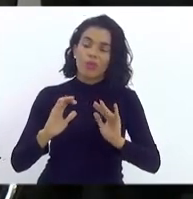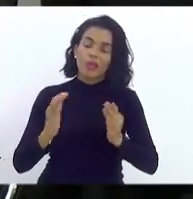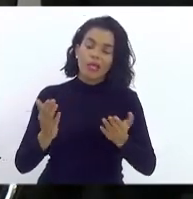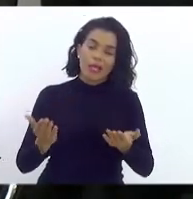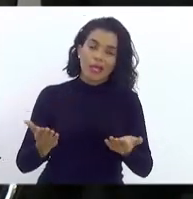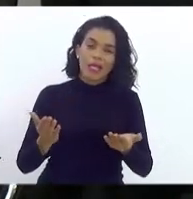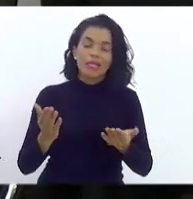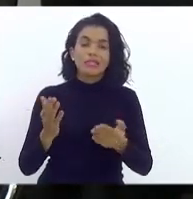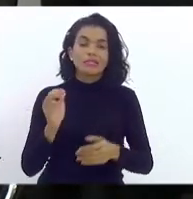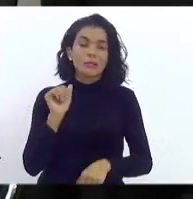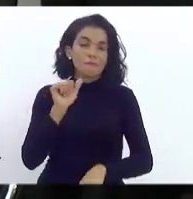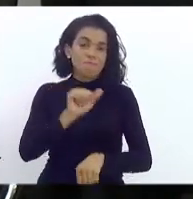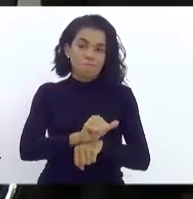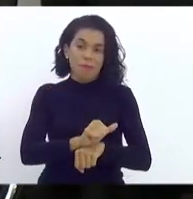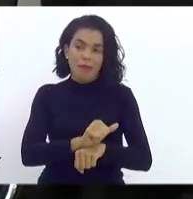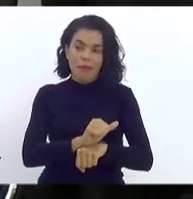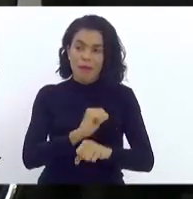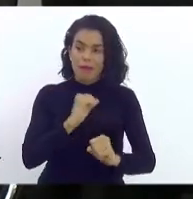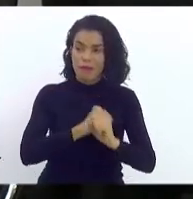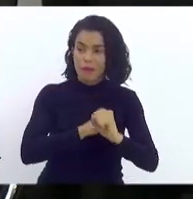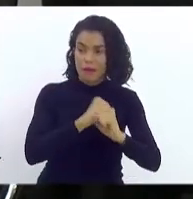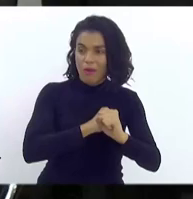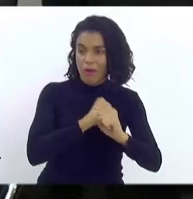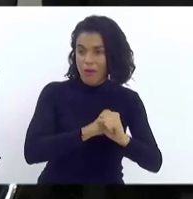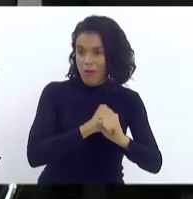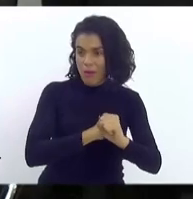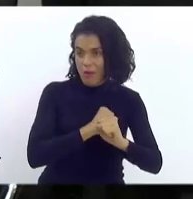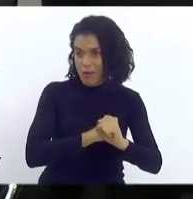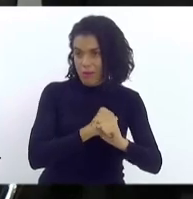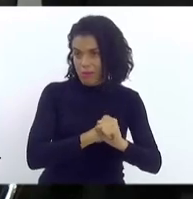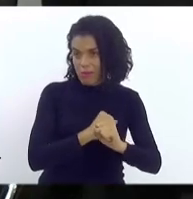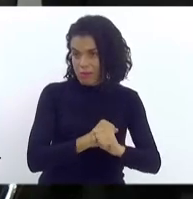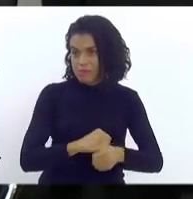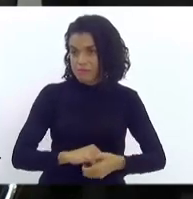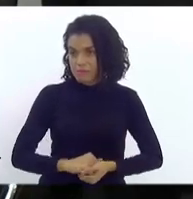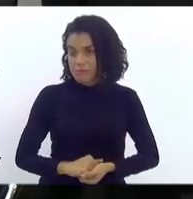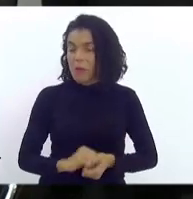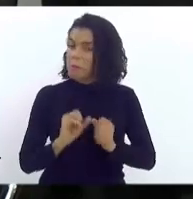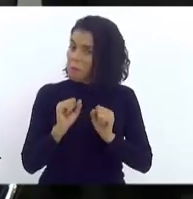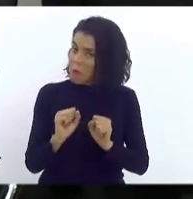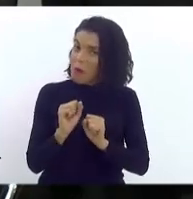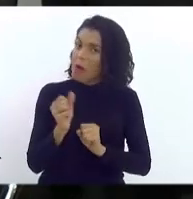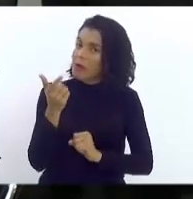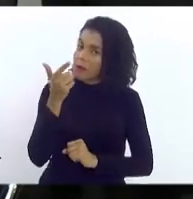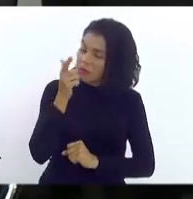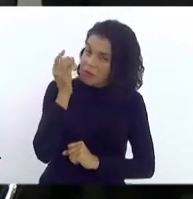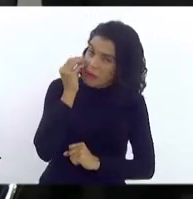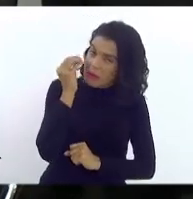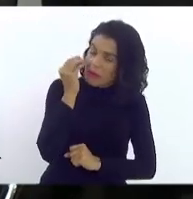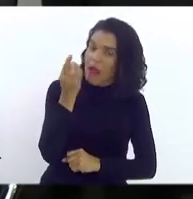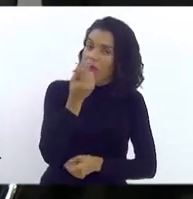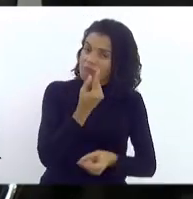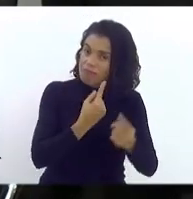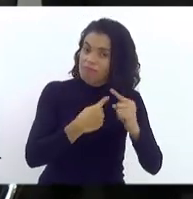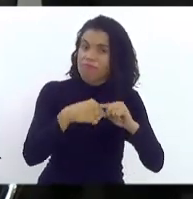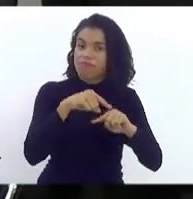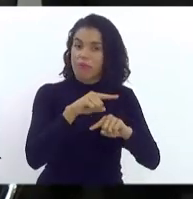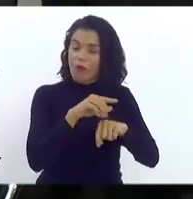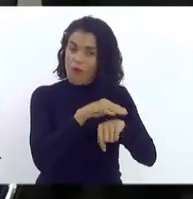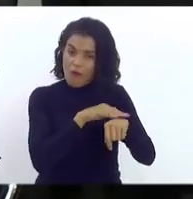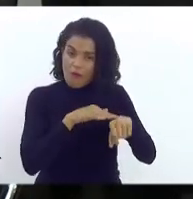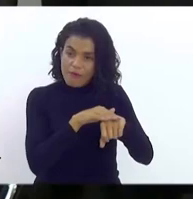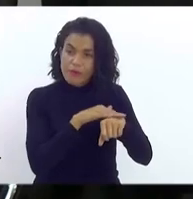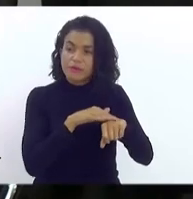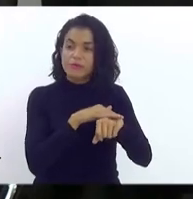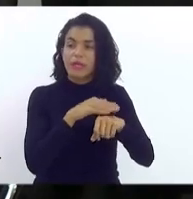essa paralisação das obras. Acho que até pode voltar com a agência para que a gente possa retomar